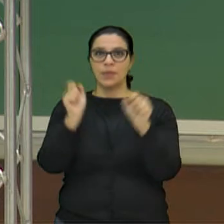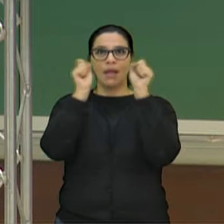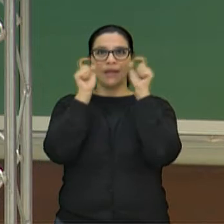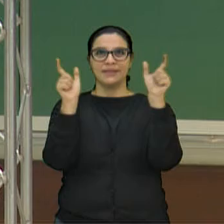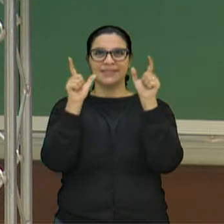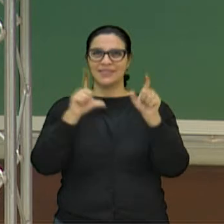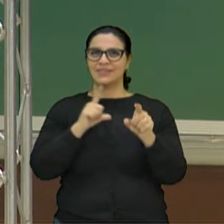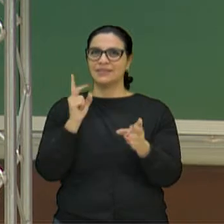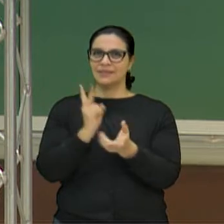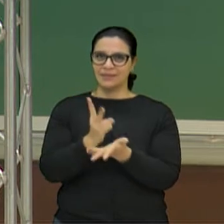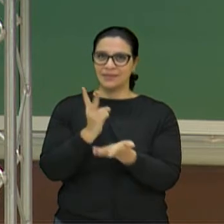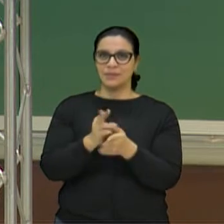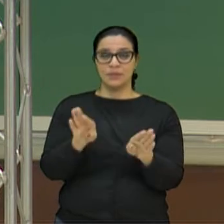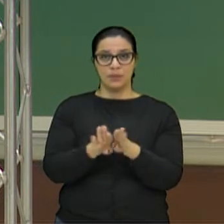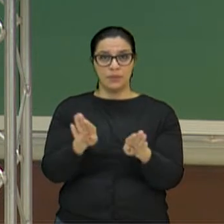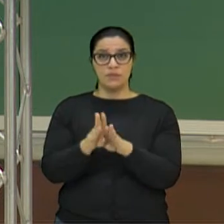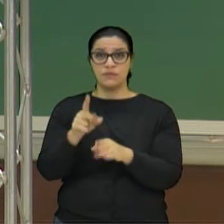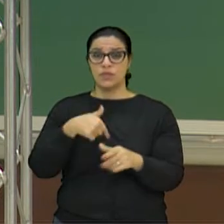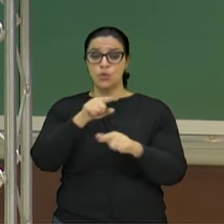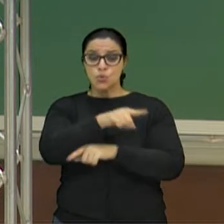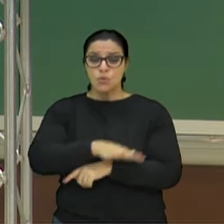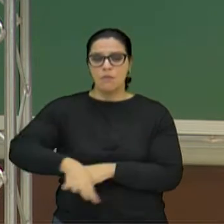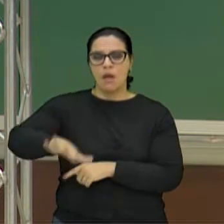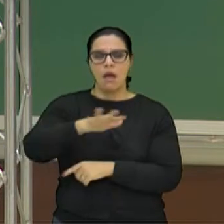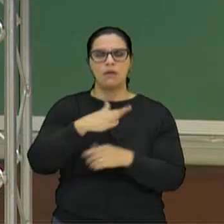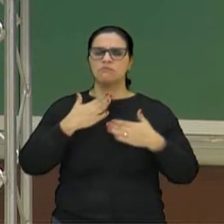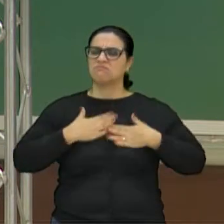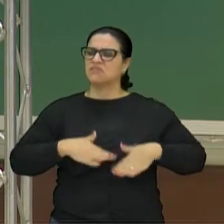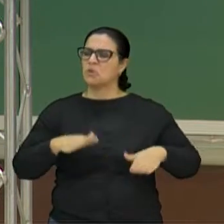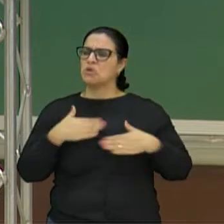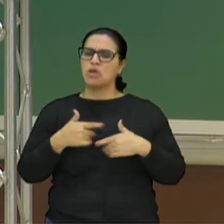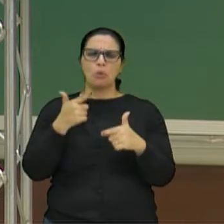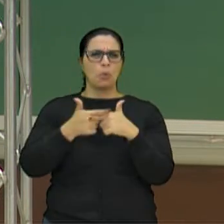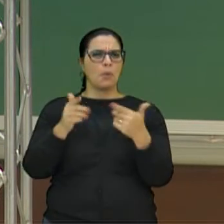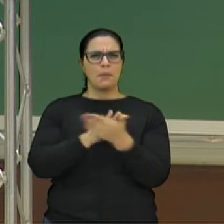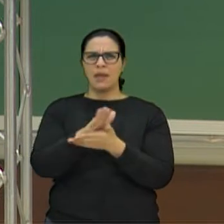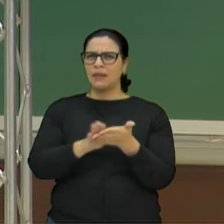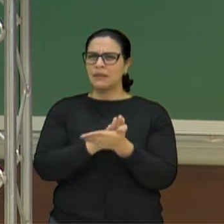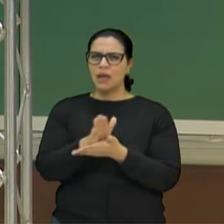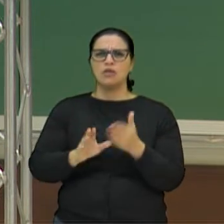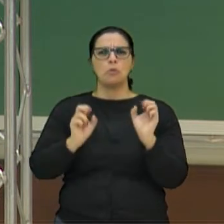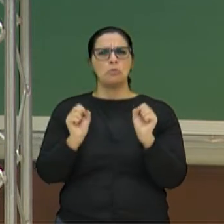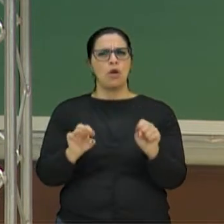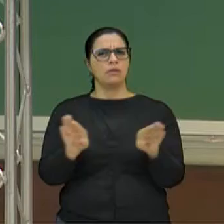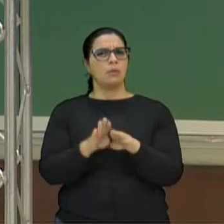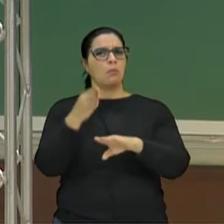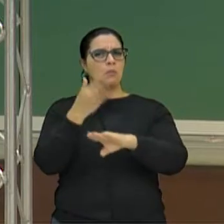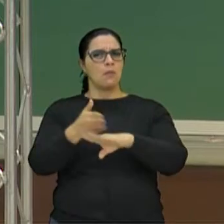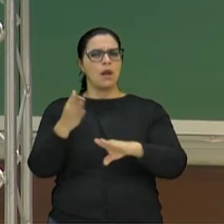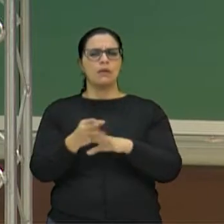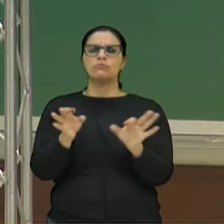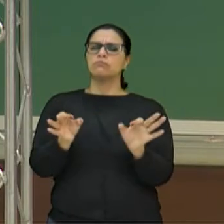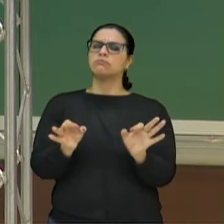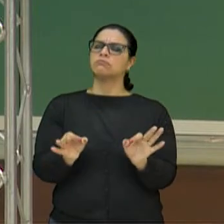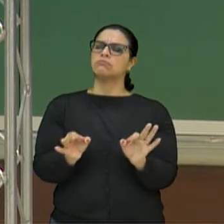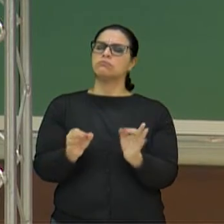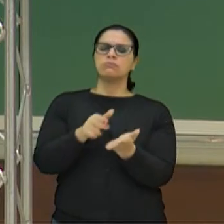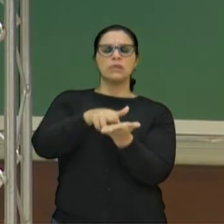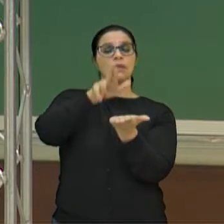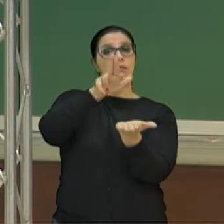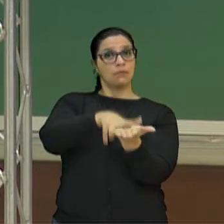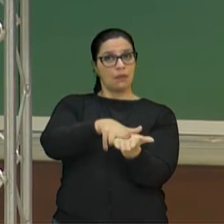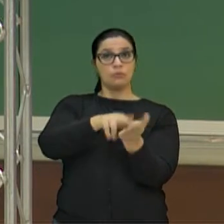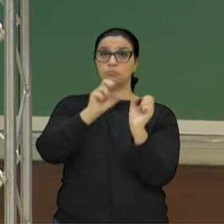Então, se você está num ambiente muito tranquilo, sabe que não vai ter nada ali, então você pode fazer a prática da meditação